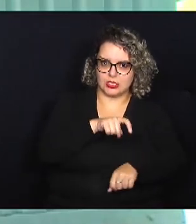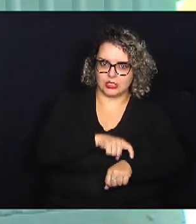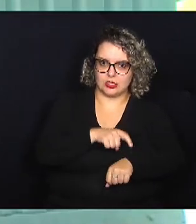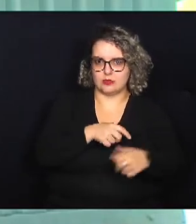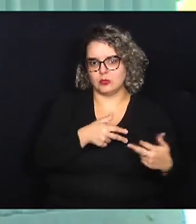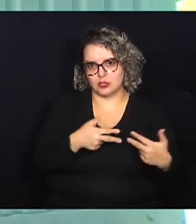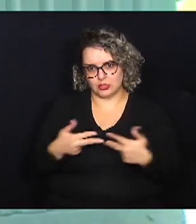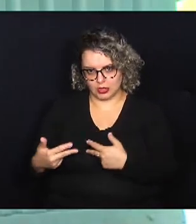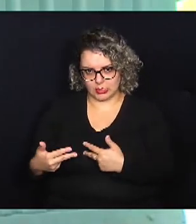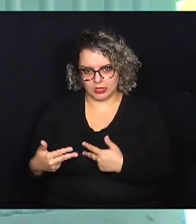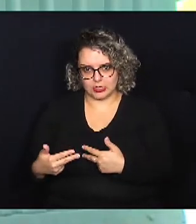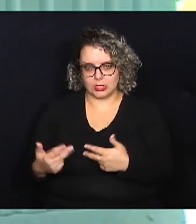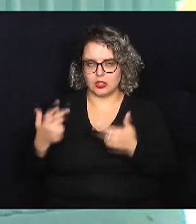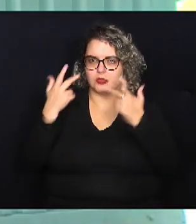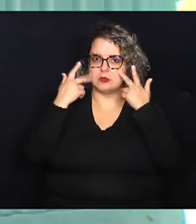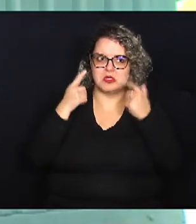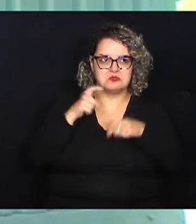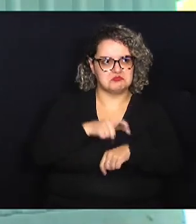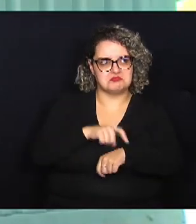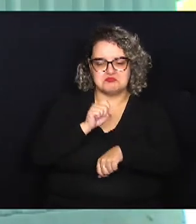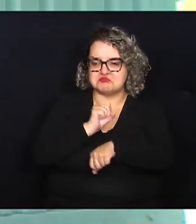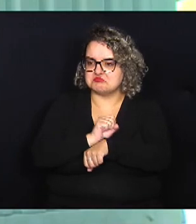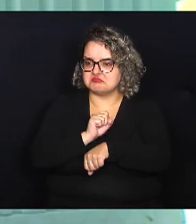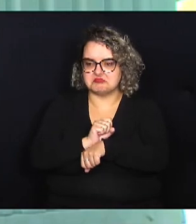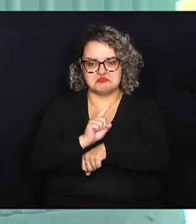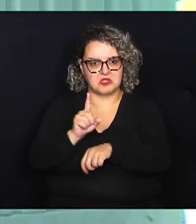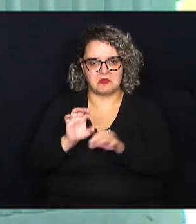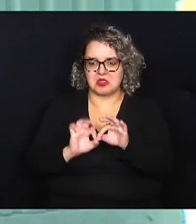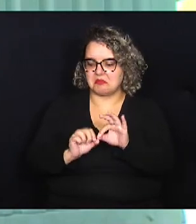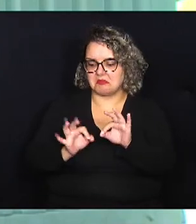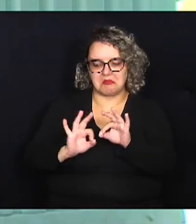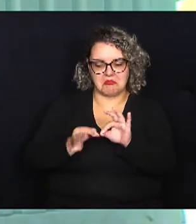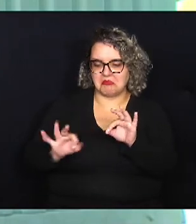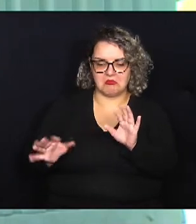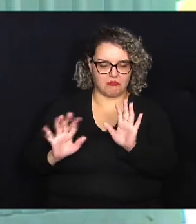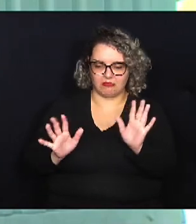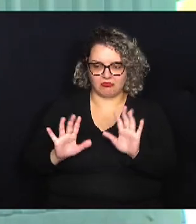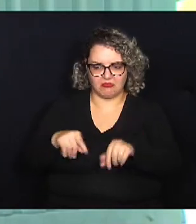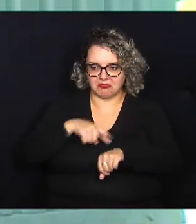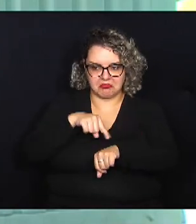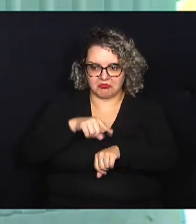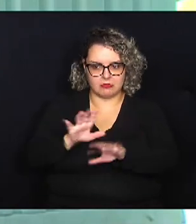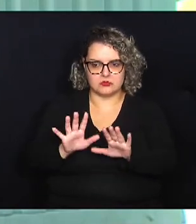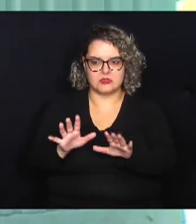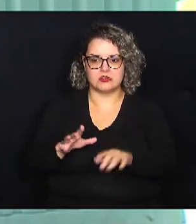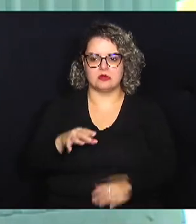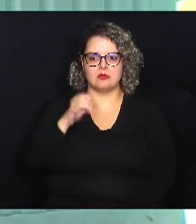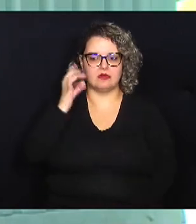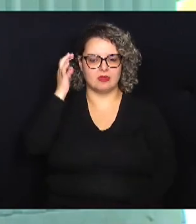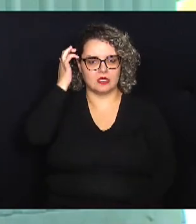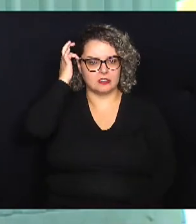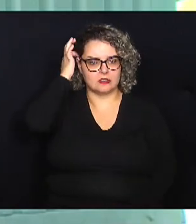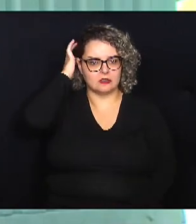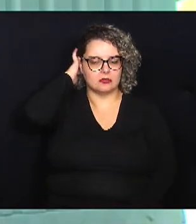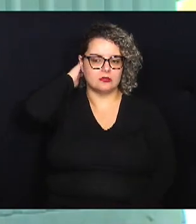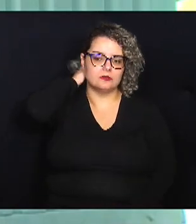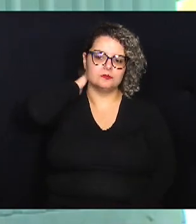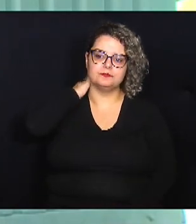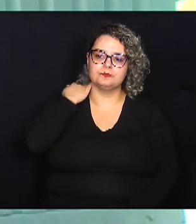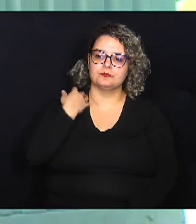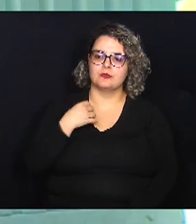Normalmente, o tempo de espera não é longo. A partir das 8 horas da manhã até o